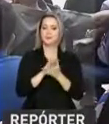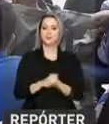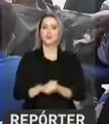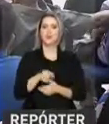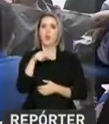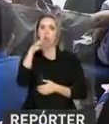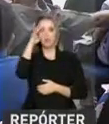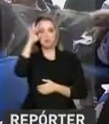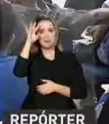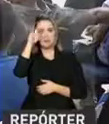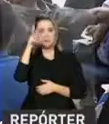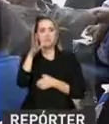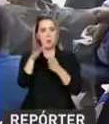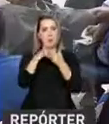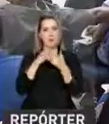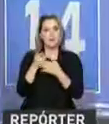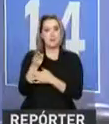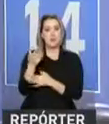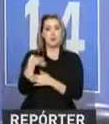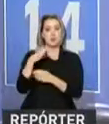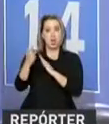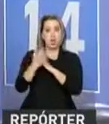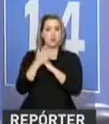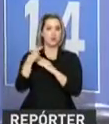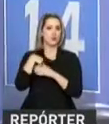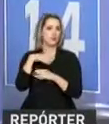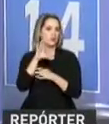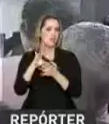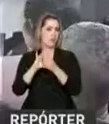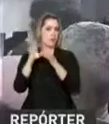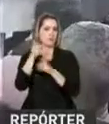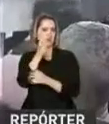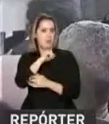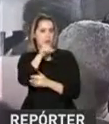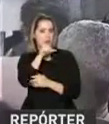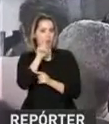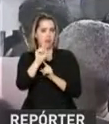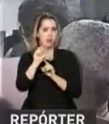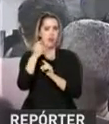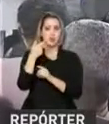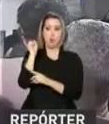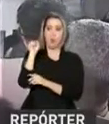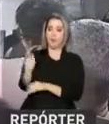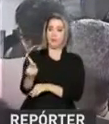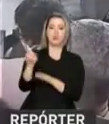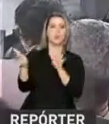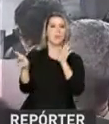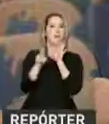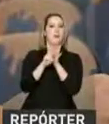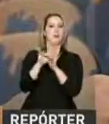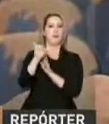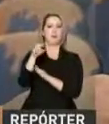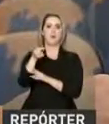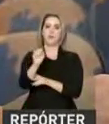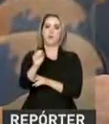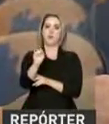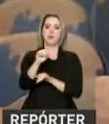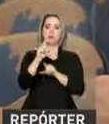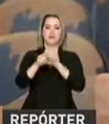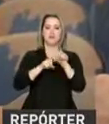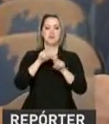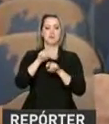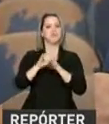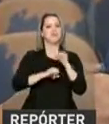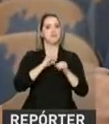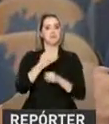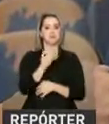Imaginou poder solicitar um benefício do INSS, como licença maternidade, ou até mesmo aposentadoria pela internet? Eu podendo resolver tudo